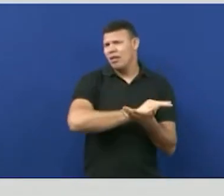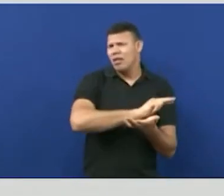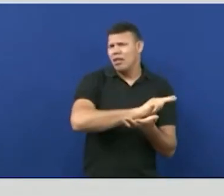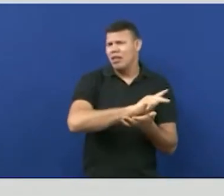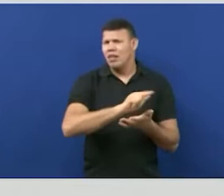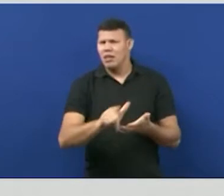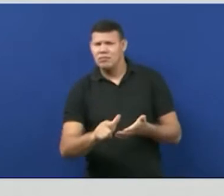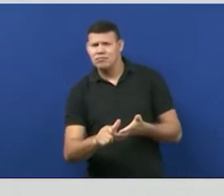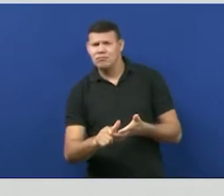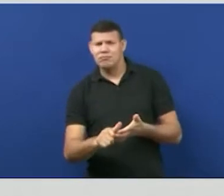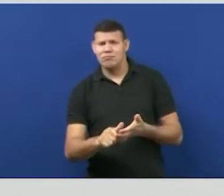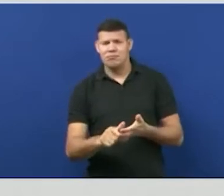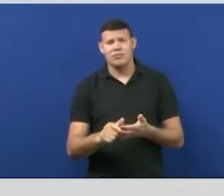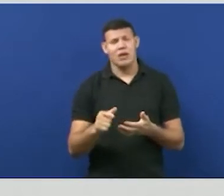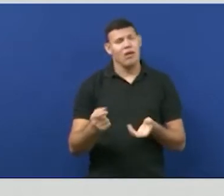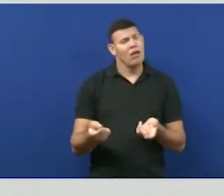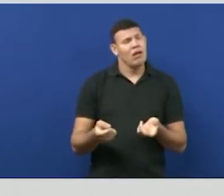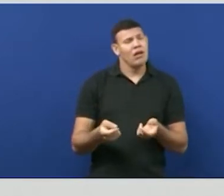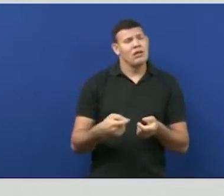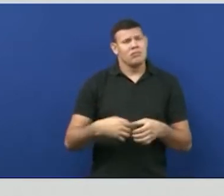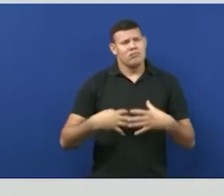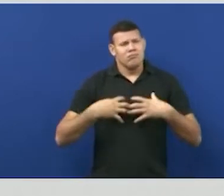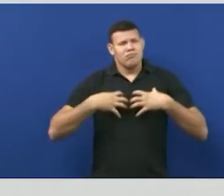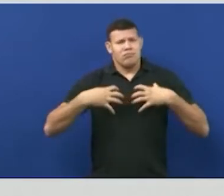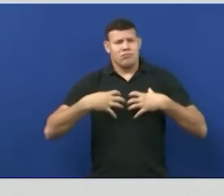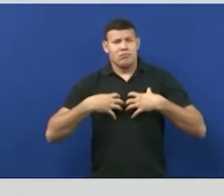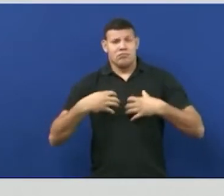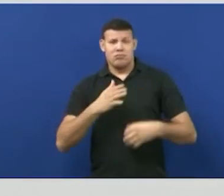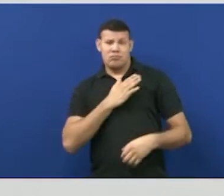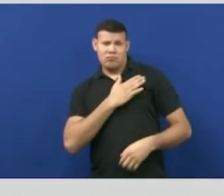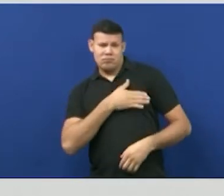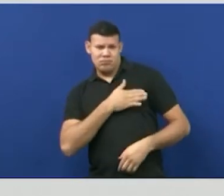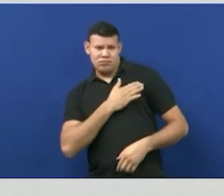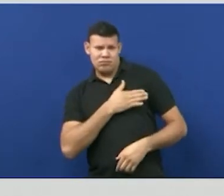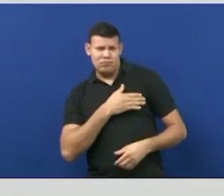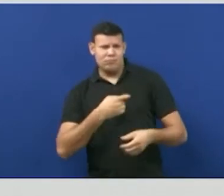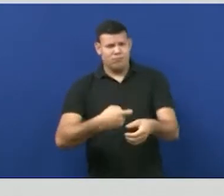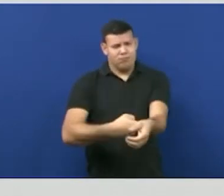ser nervoso, respiratório, cardíaco.